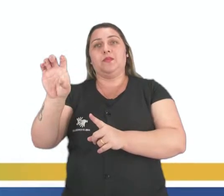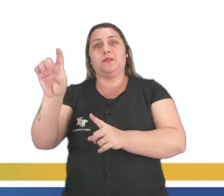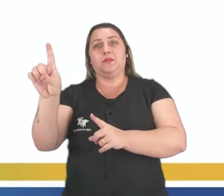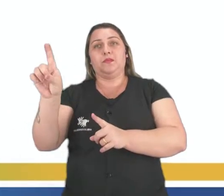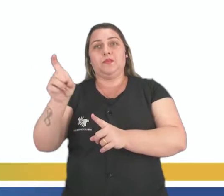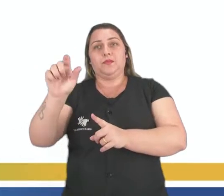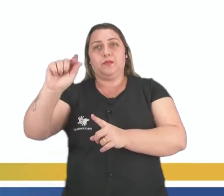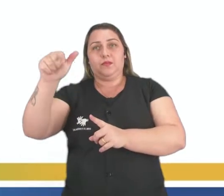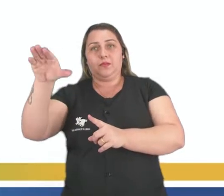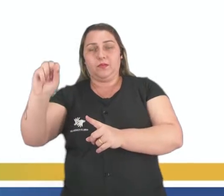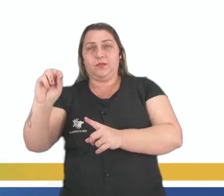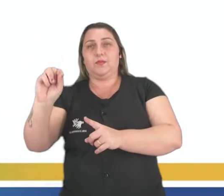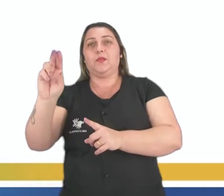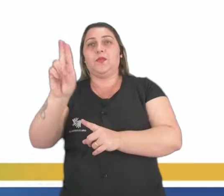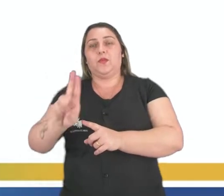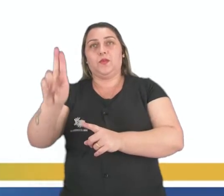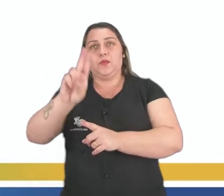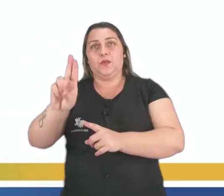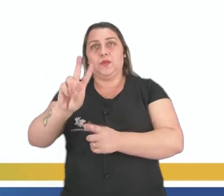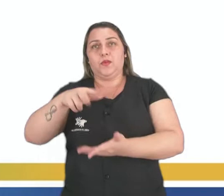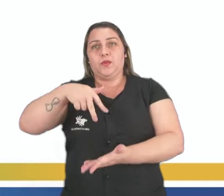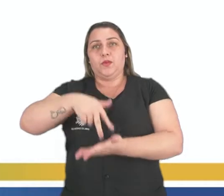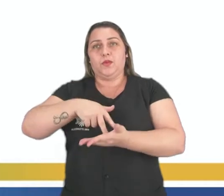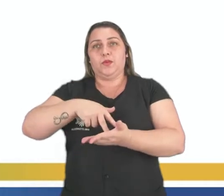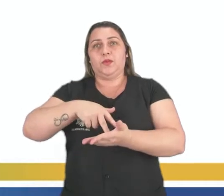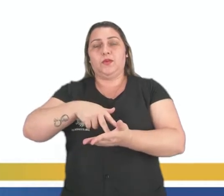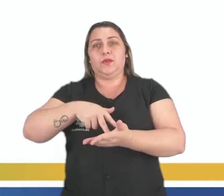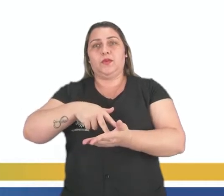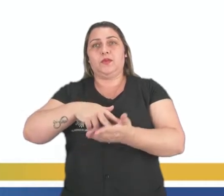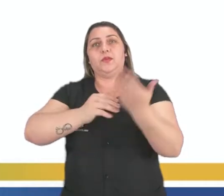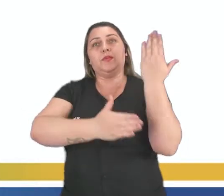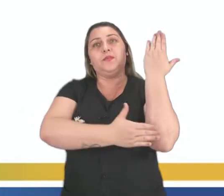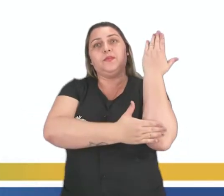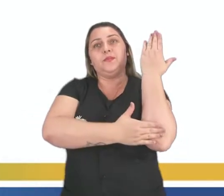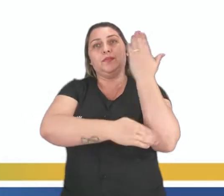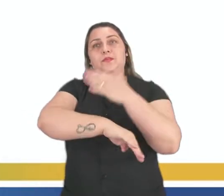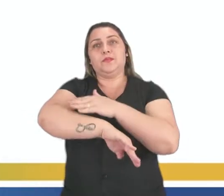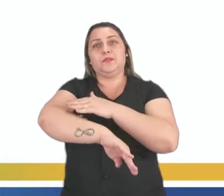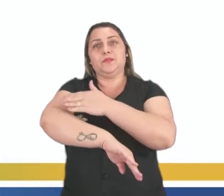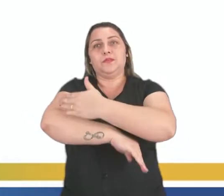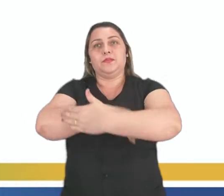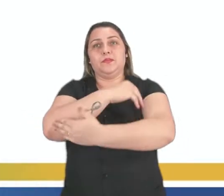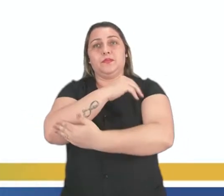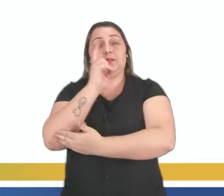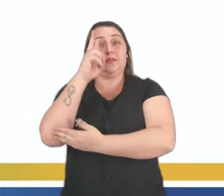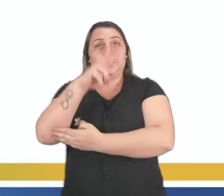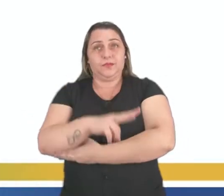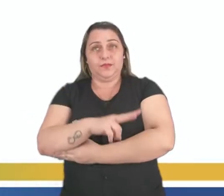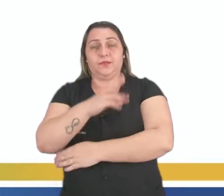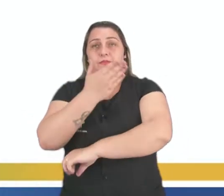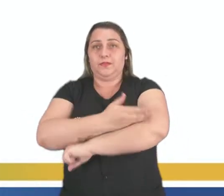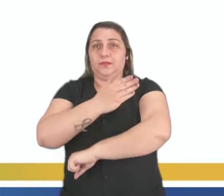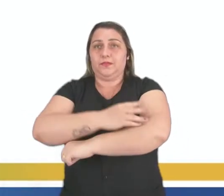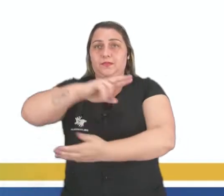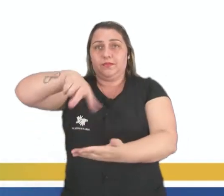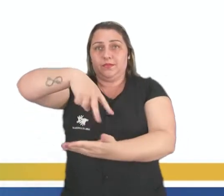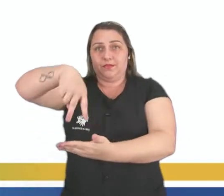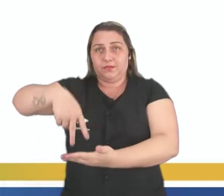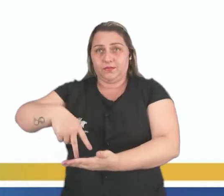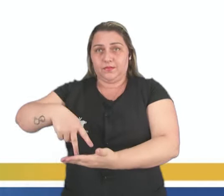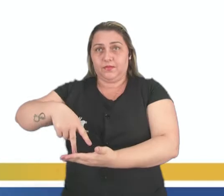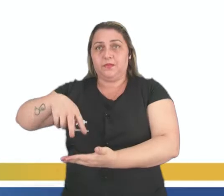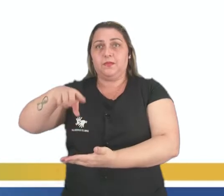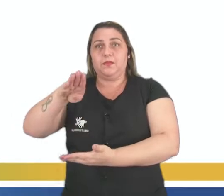de contorções quanto sustentação muscular. Pode ser visto sendo praticado em danças, como balé,